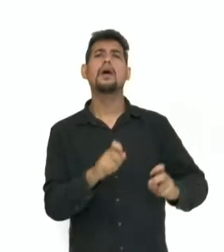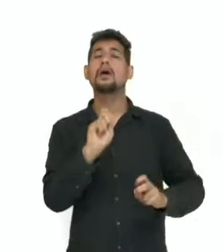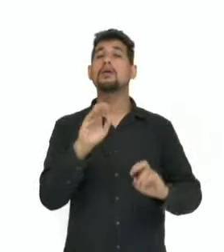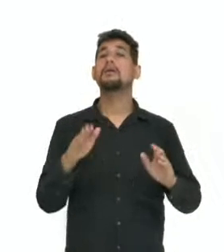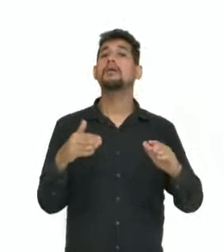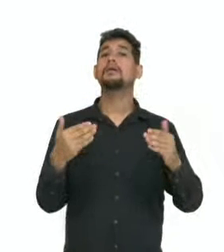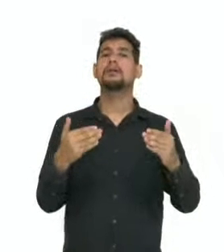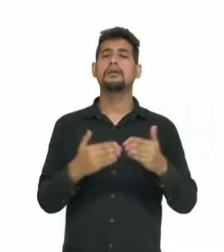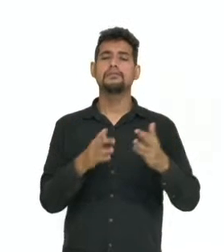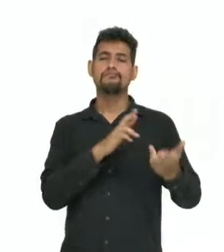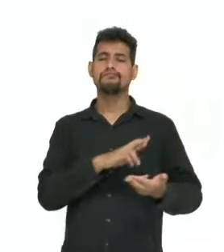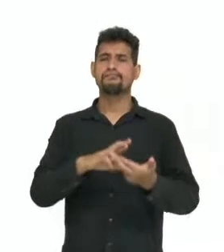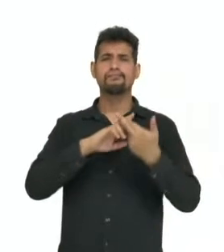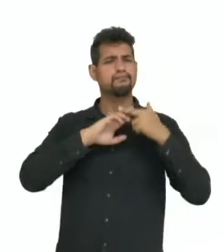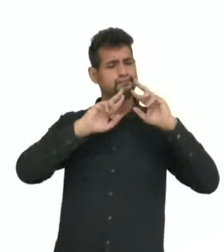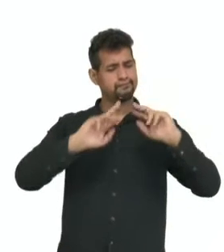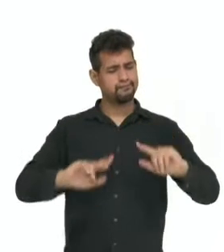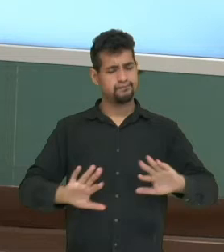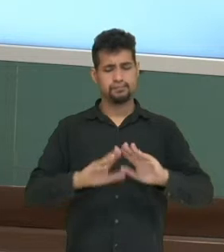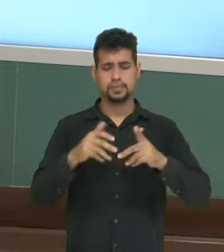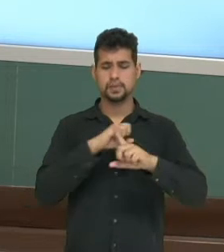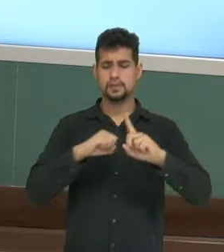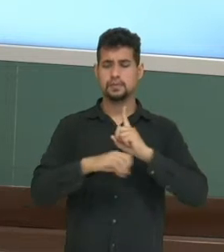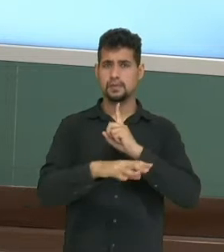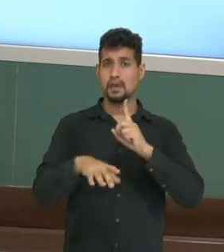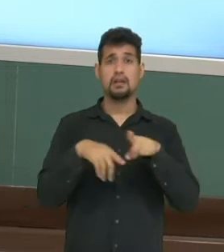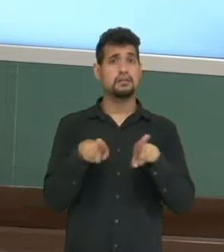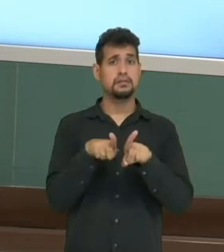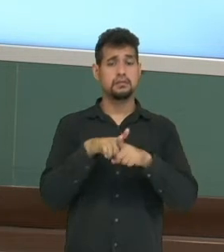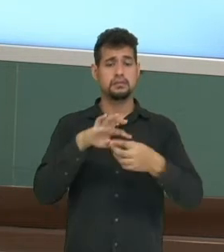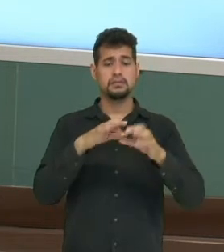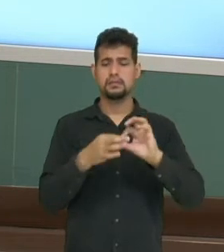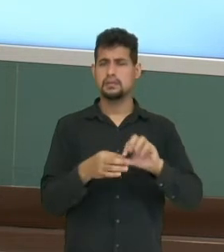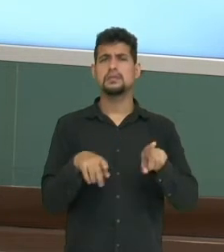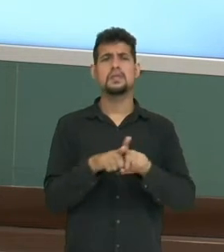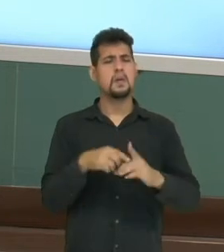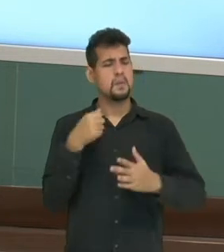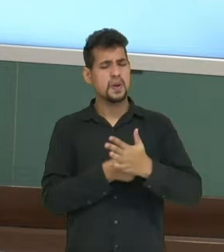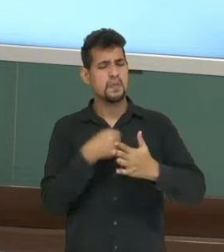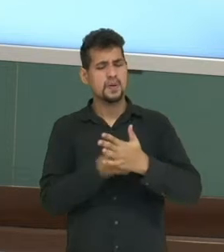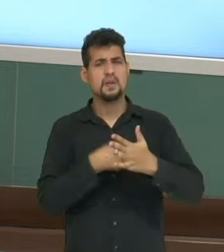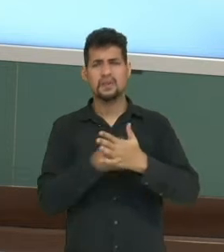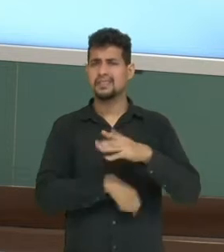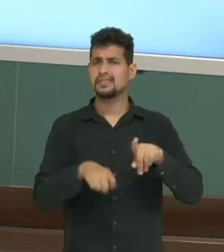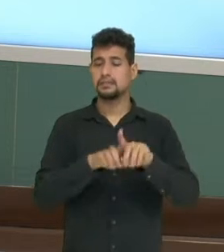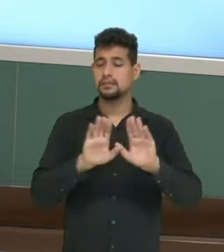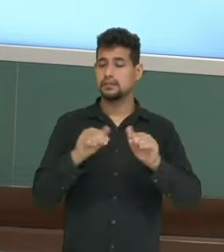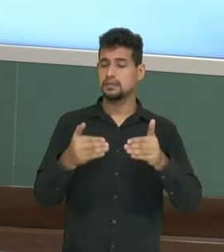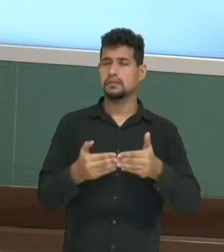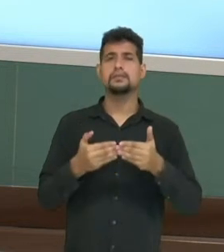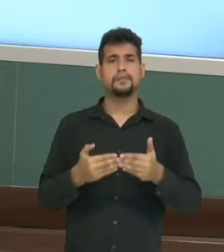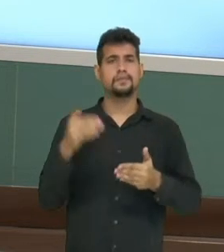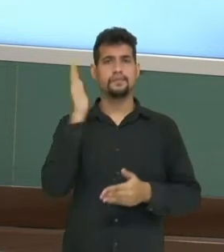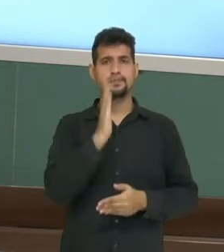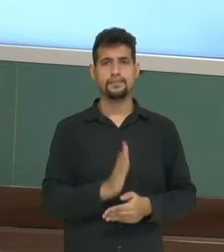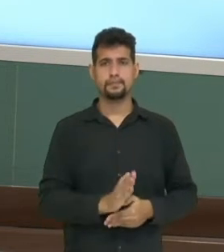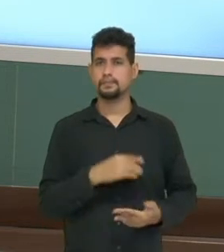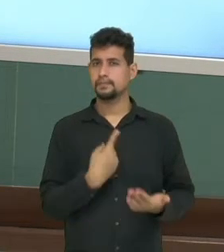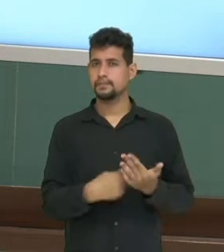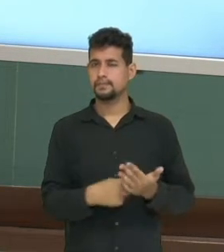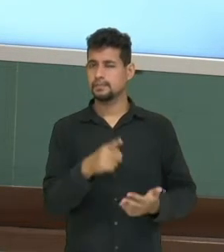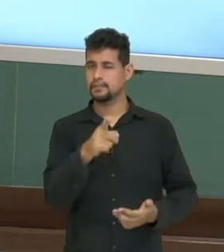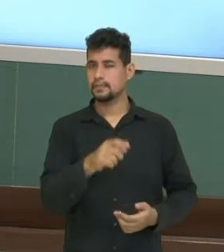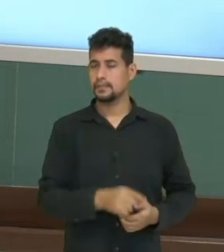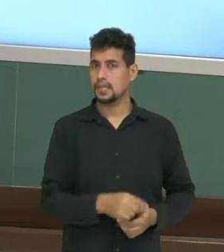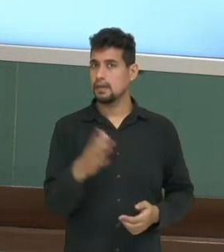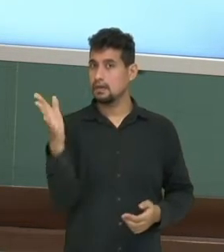papel dos diferentes atores sociais nessa contestação ao regime civil-militar no Brasil. Combinado?